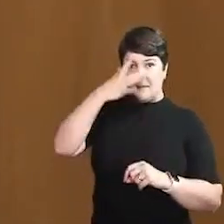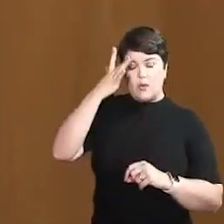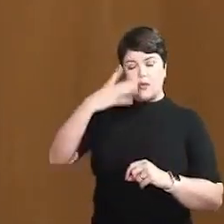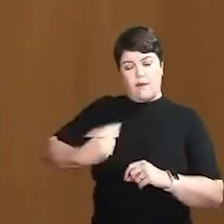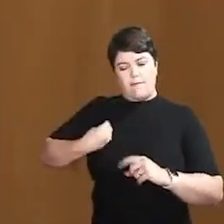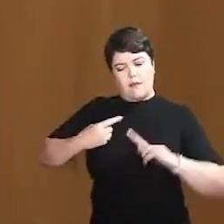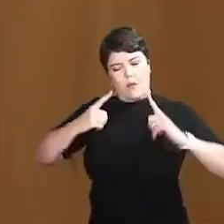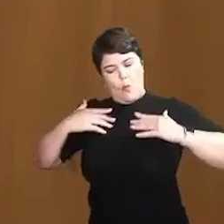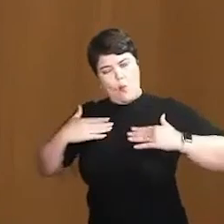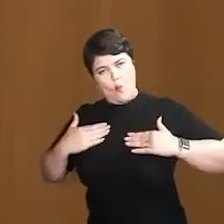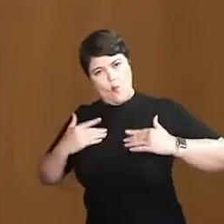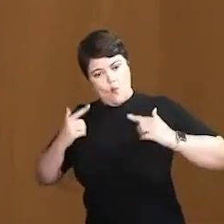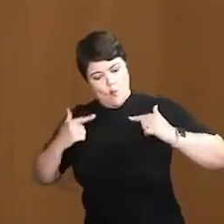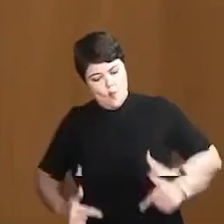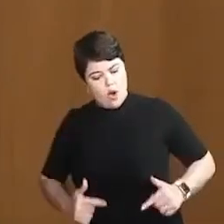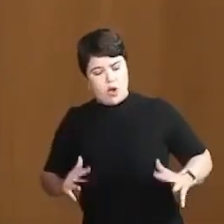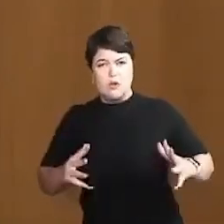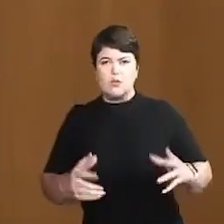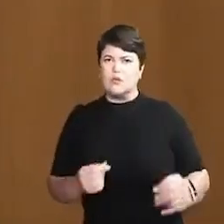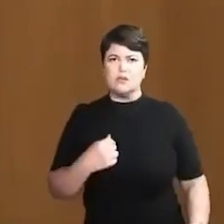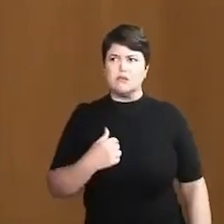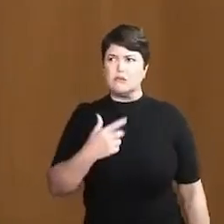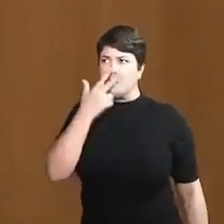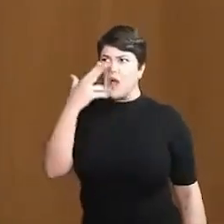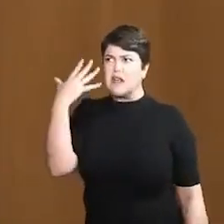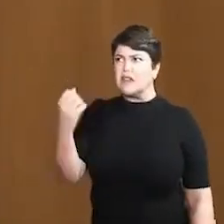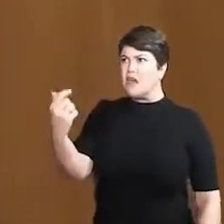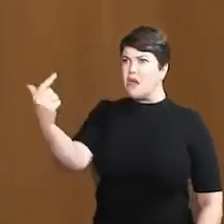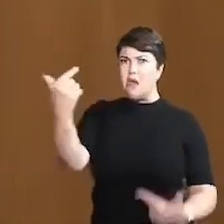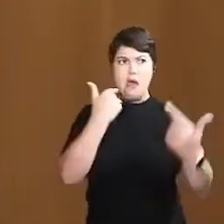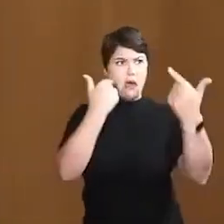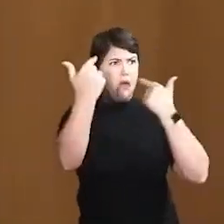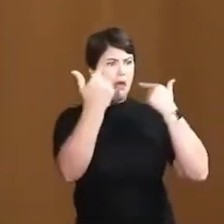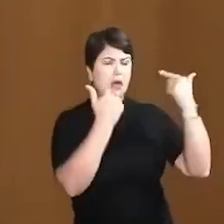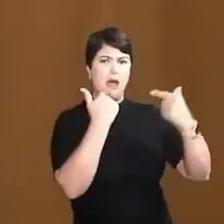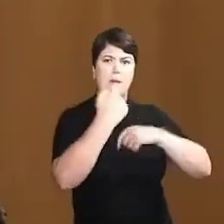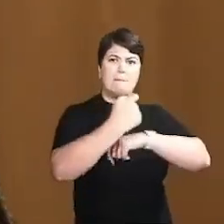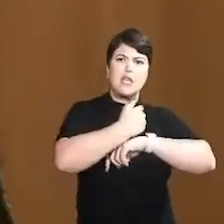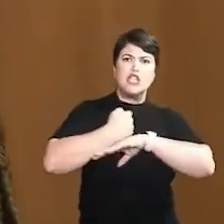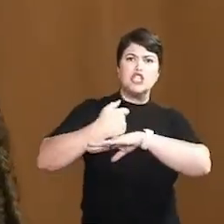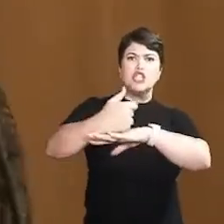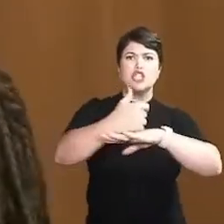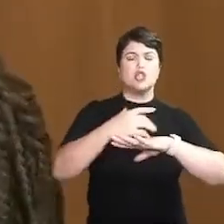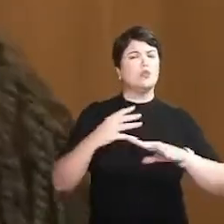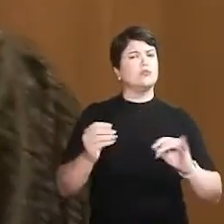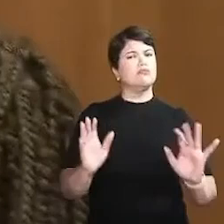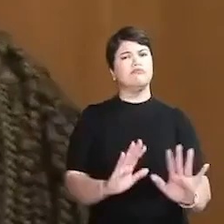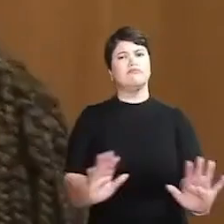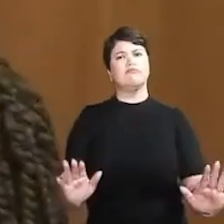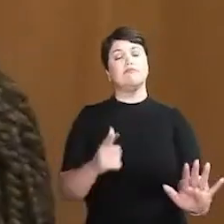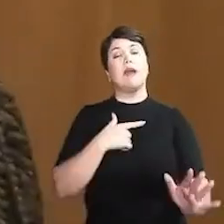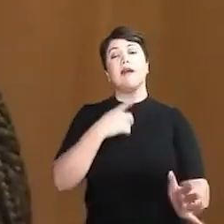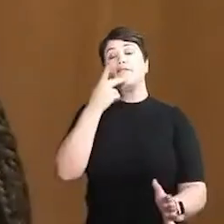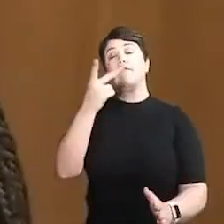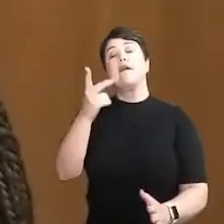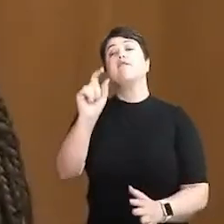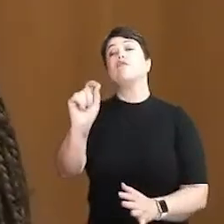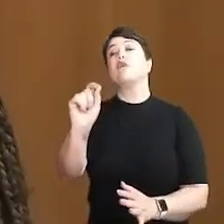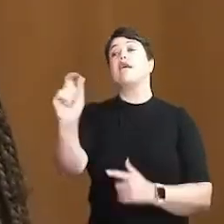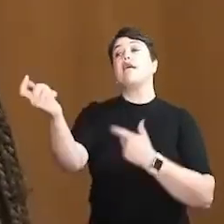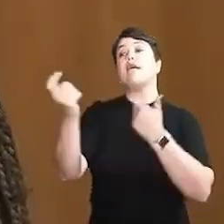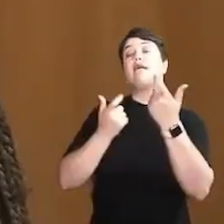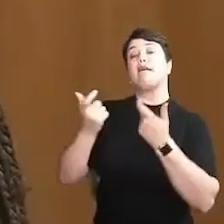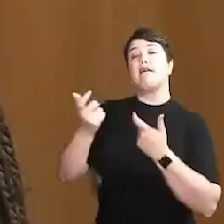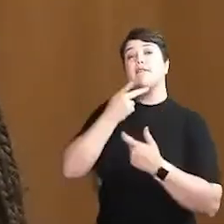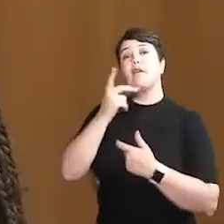honrada honesta não se Intimida com distorções nesse caso o que diziam diziam que nós